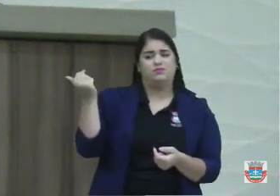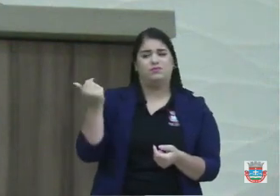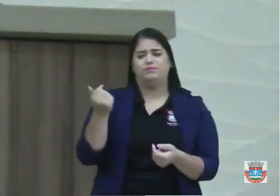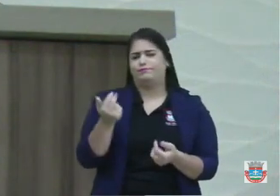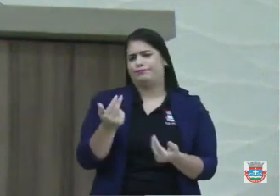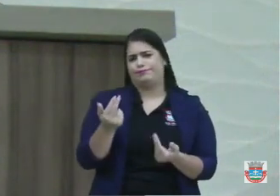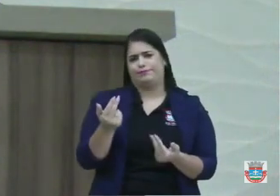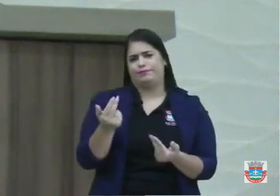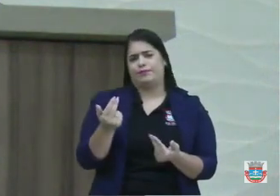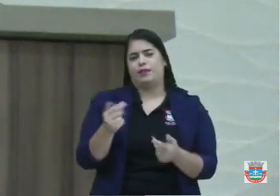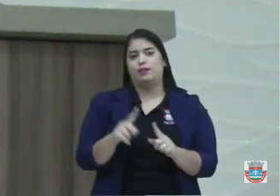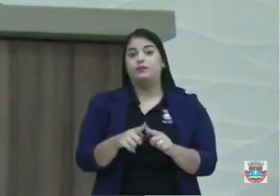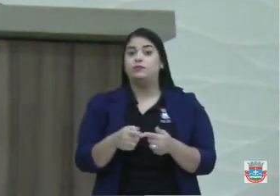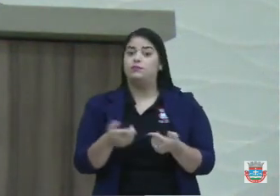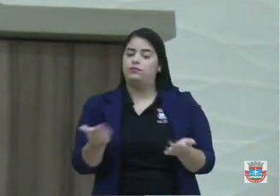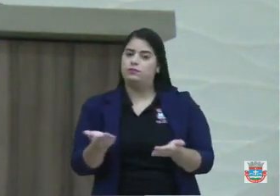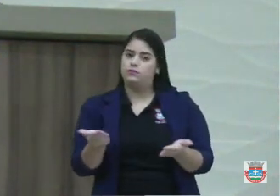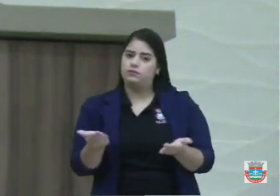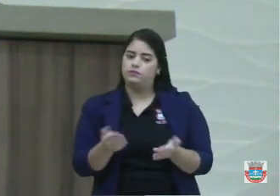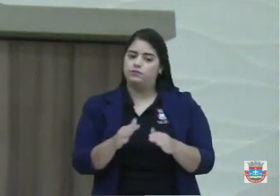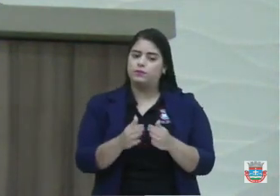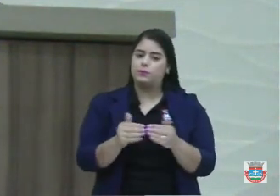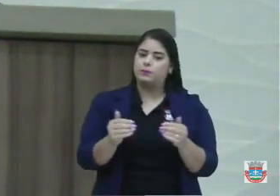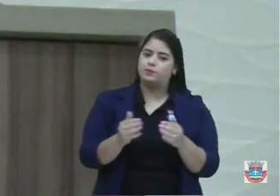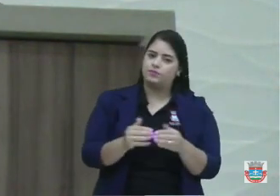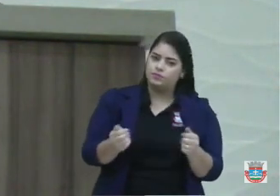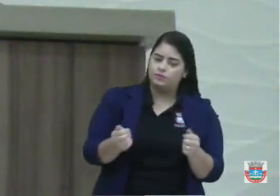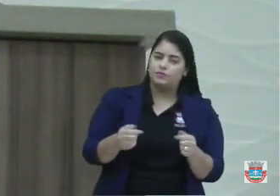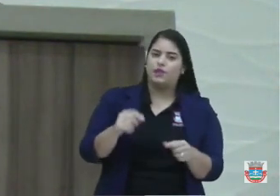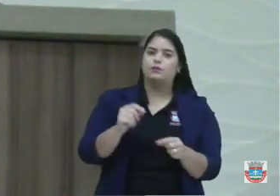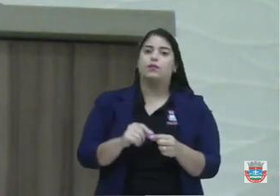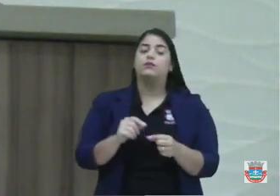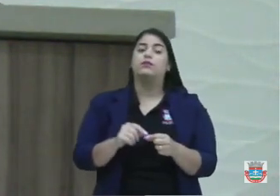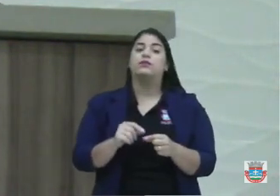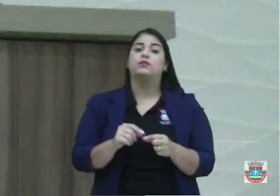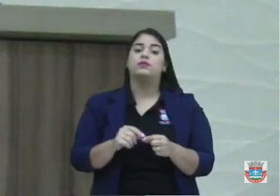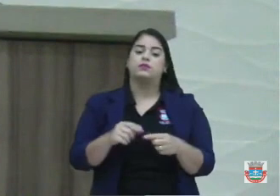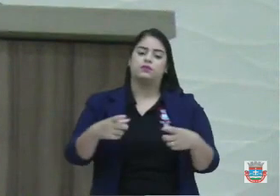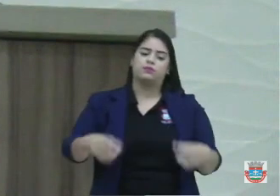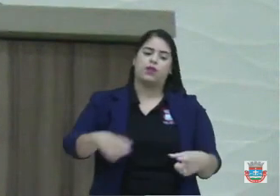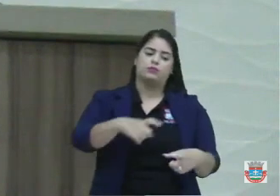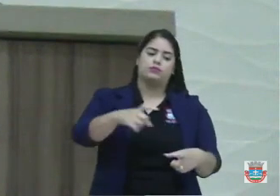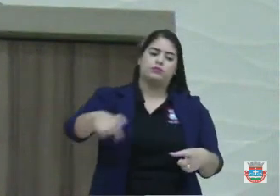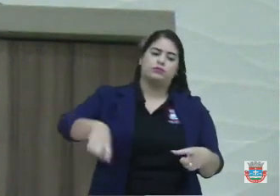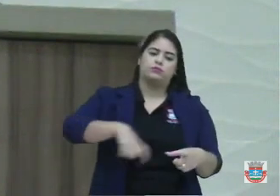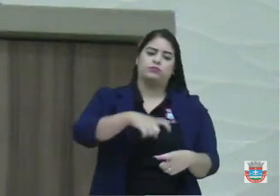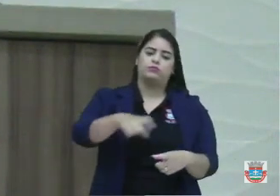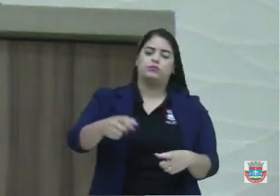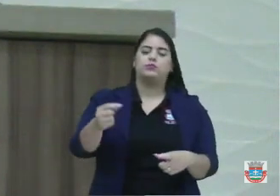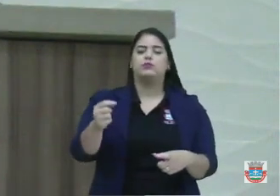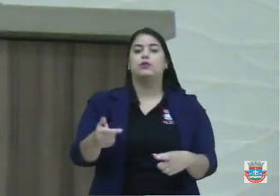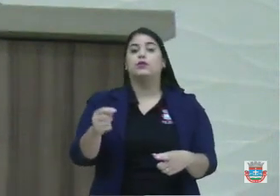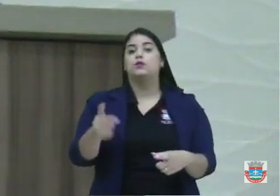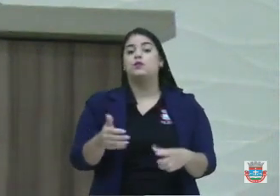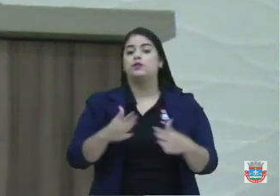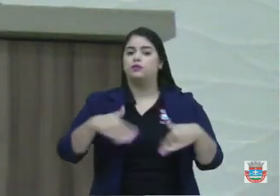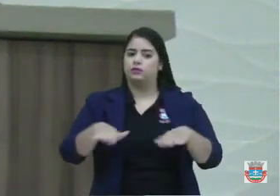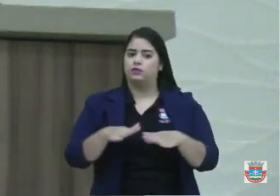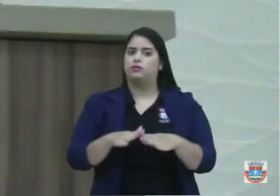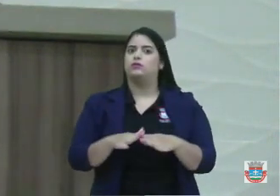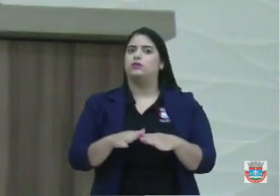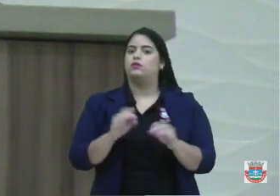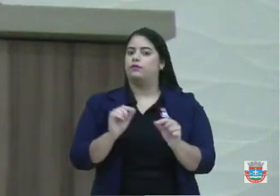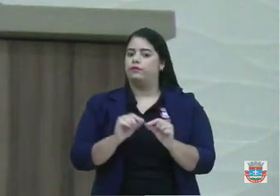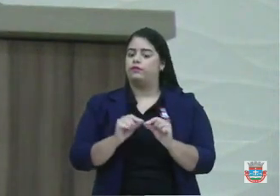graças a Deus, a gente está pedindo, está sendo refeito, tá, os buracos da cidade estão quase todos já concluídos e tem que ser feito.